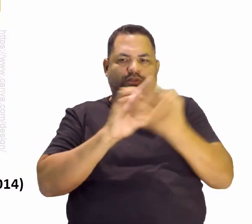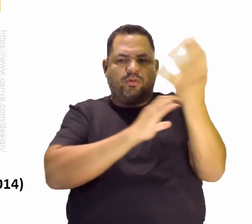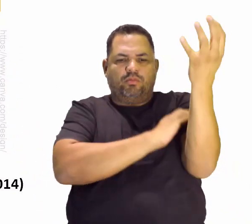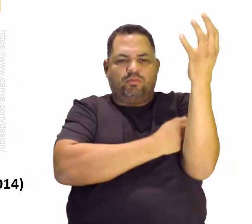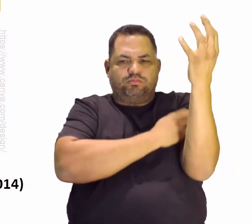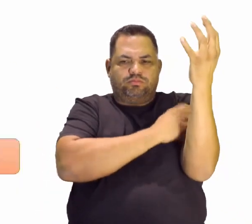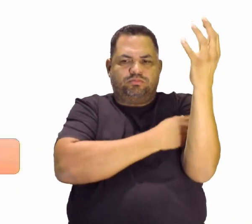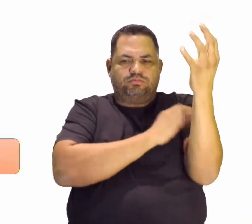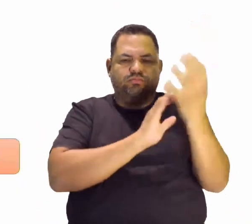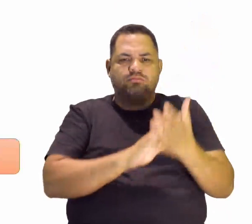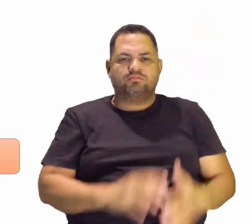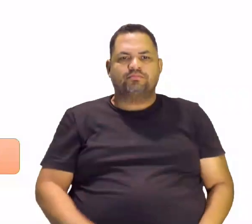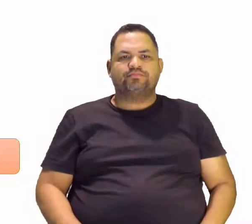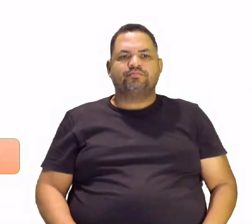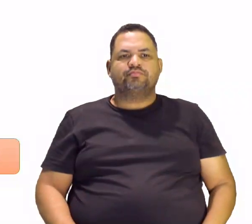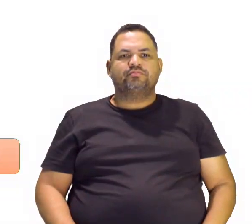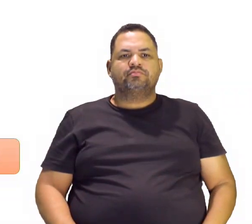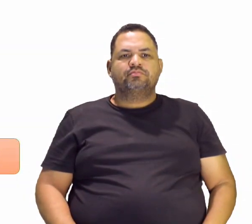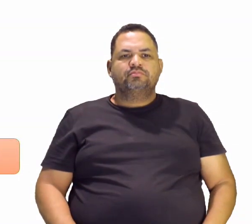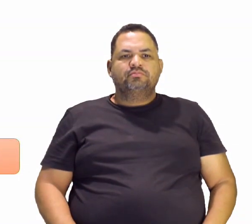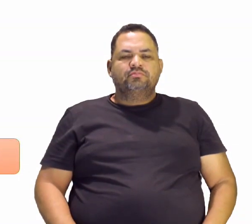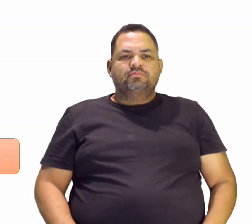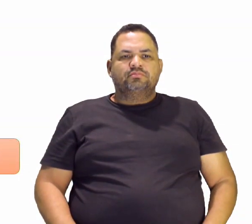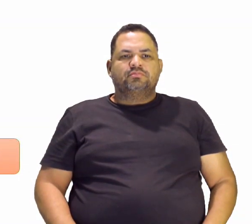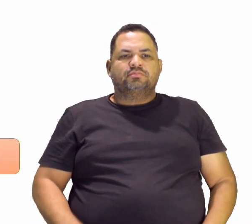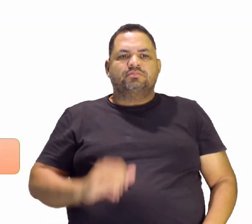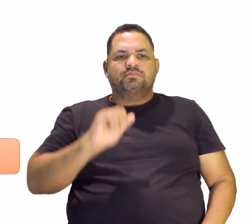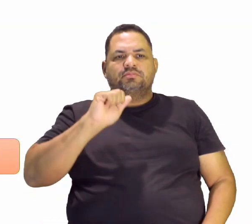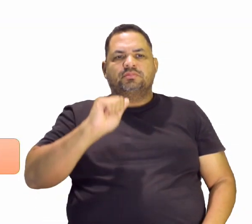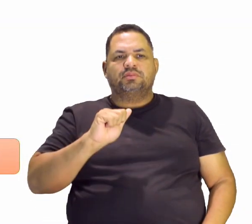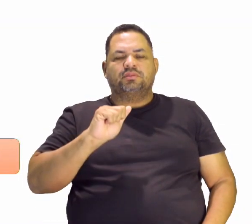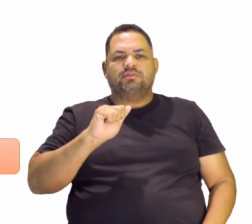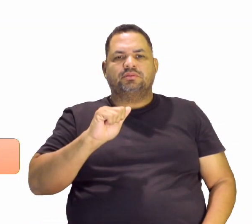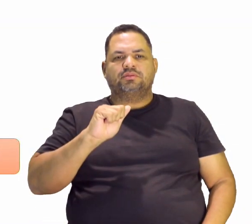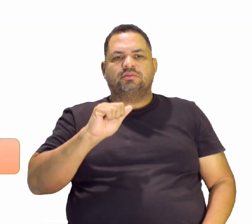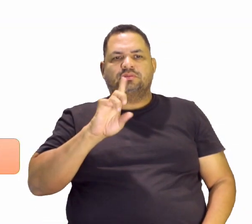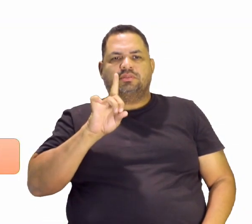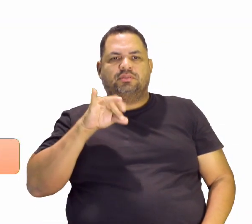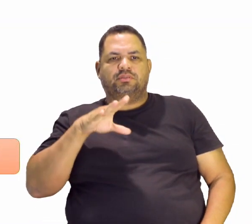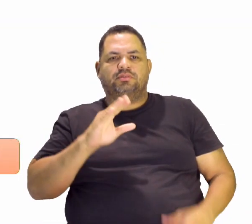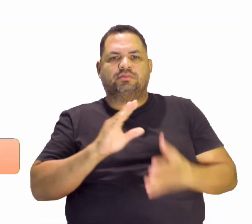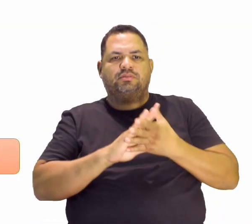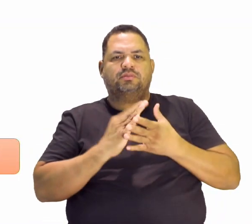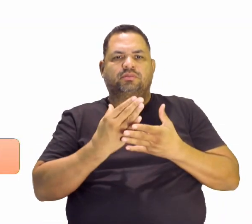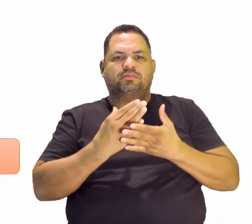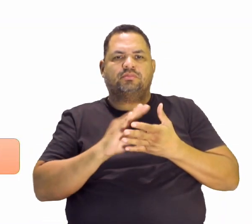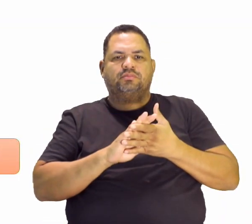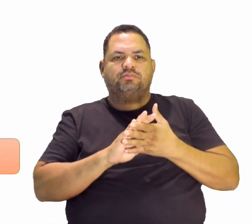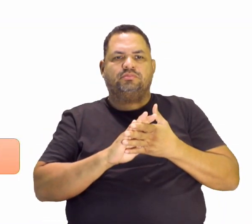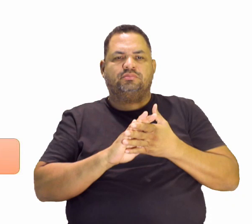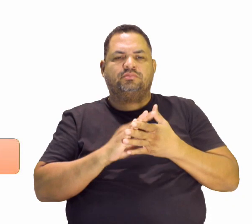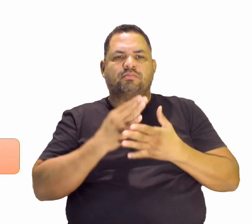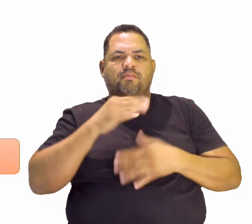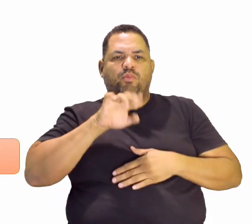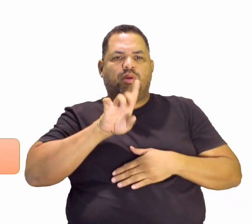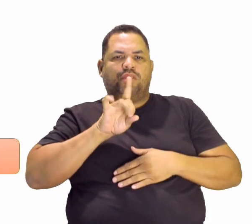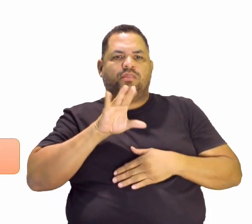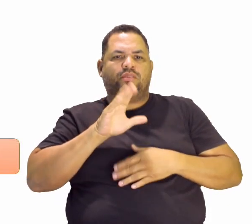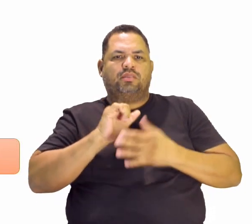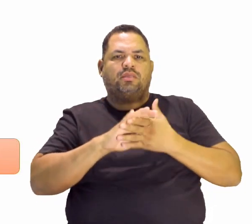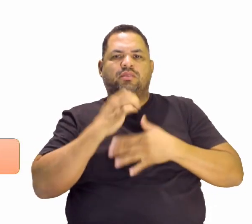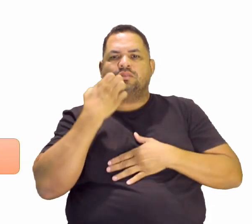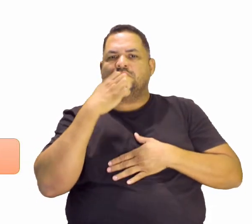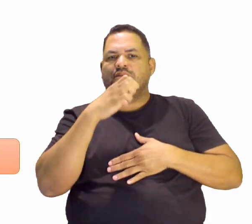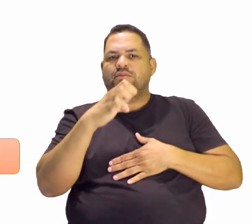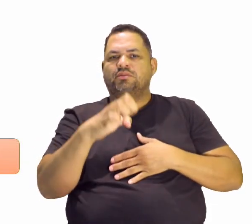certo? Essa adenosina, a gente pode chamar ela de moeda corrente da nossa energia,